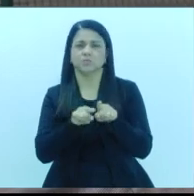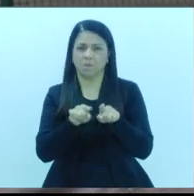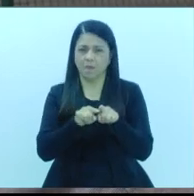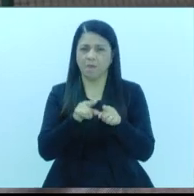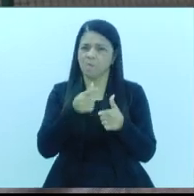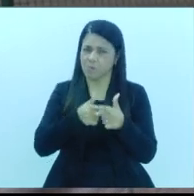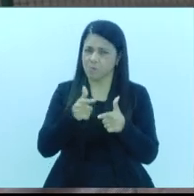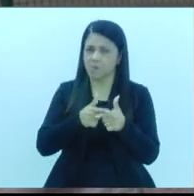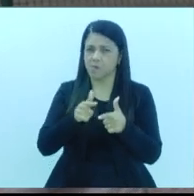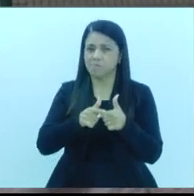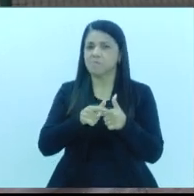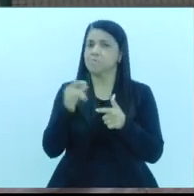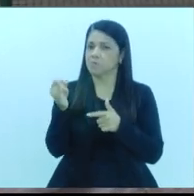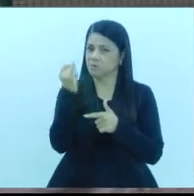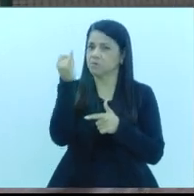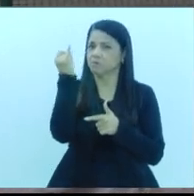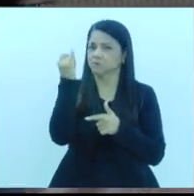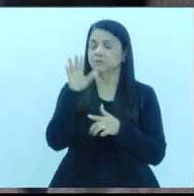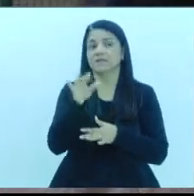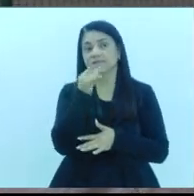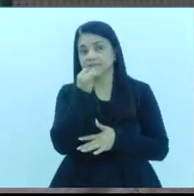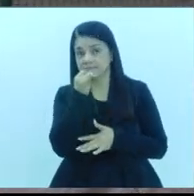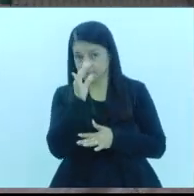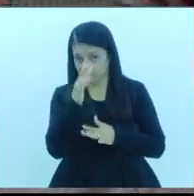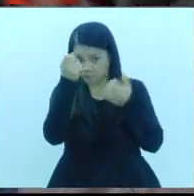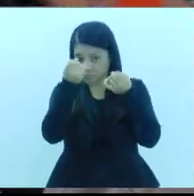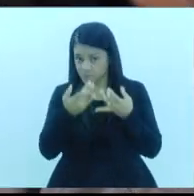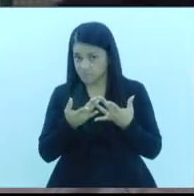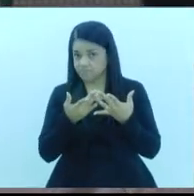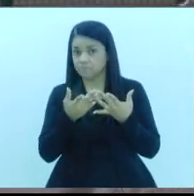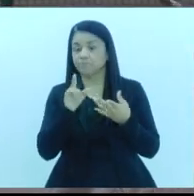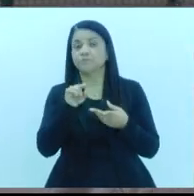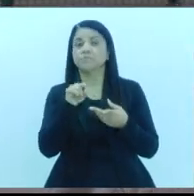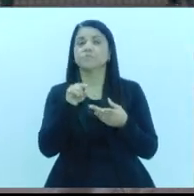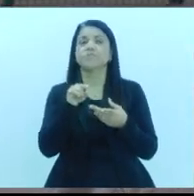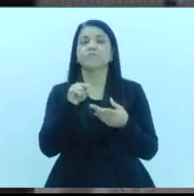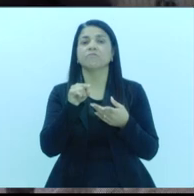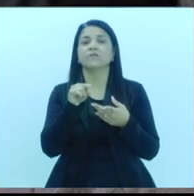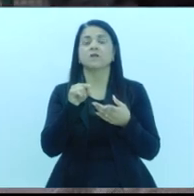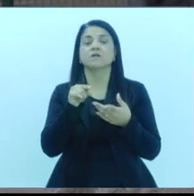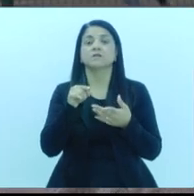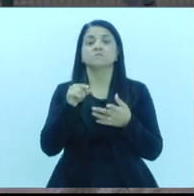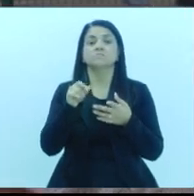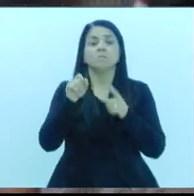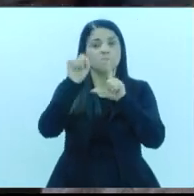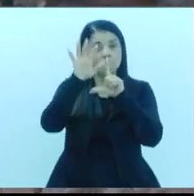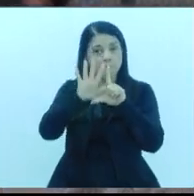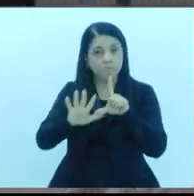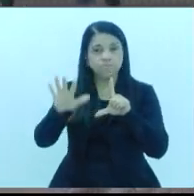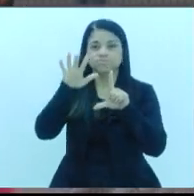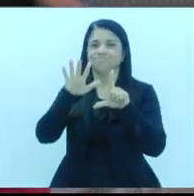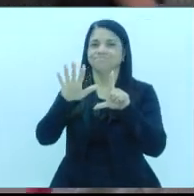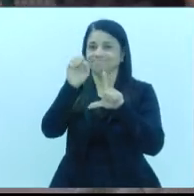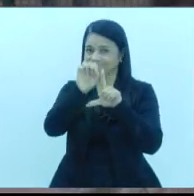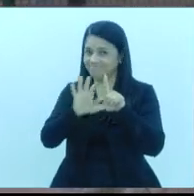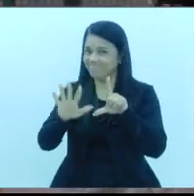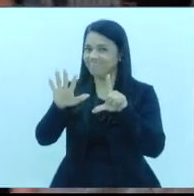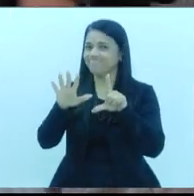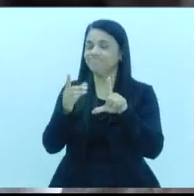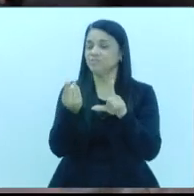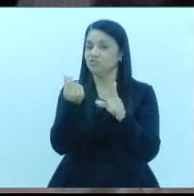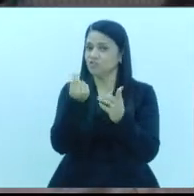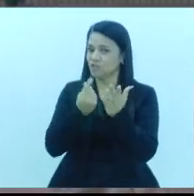são tão importantes quanto. Vou dar um exemplo para você. As plataformas, elas ganham dinheiro